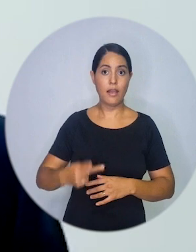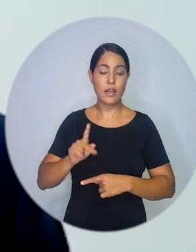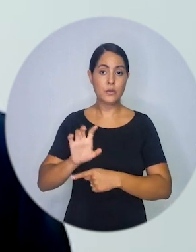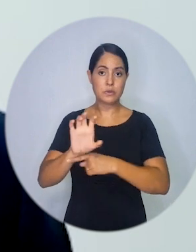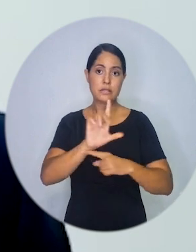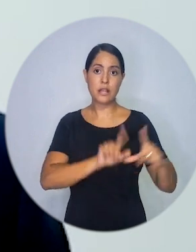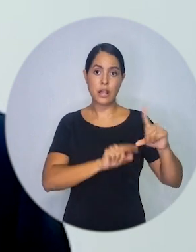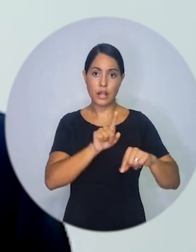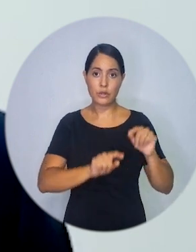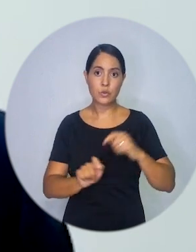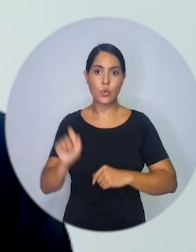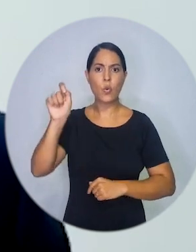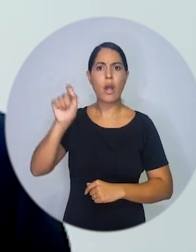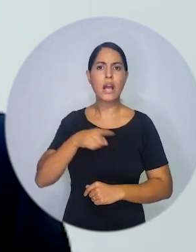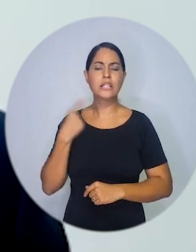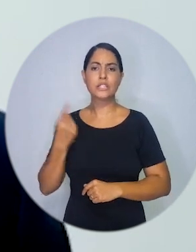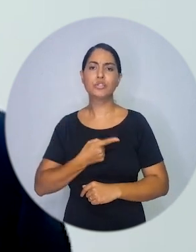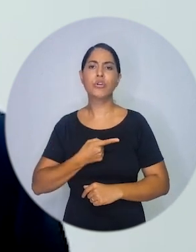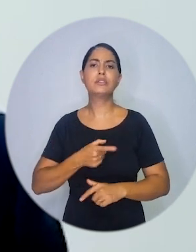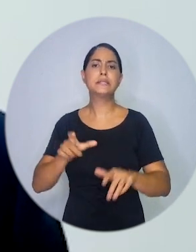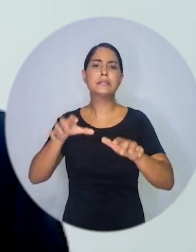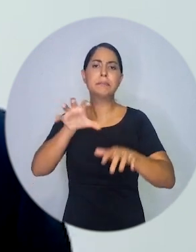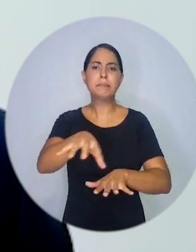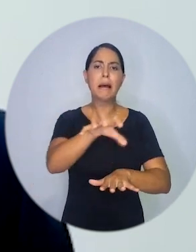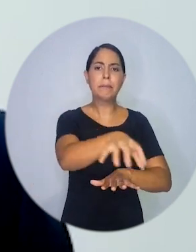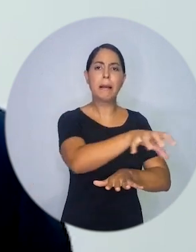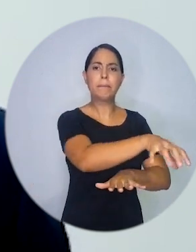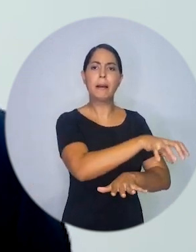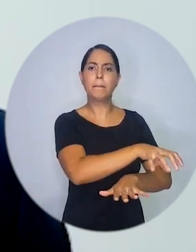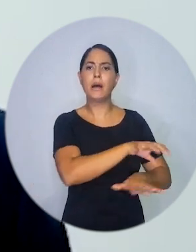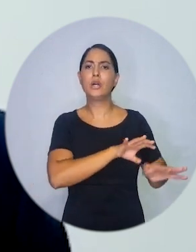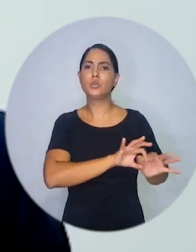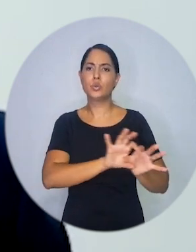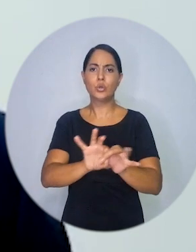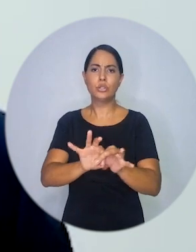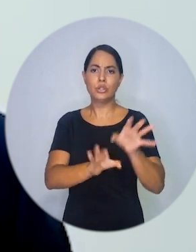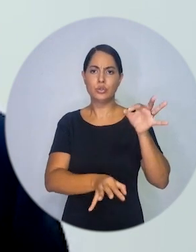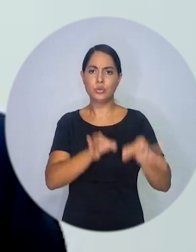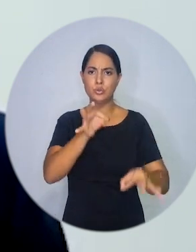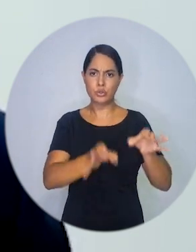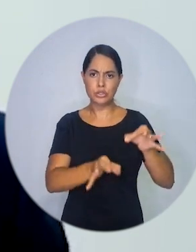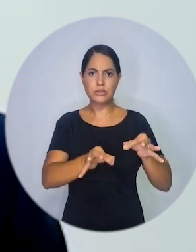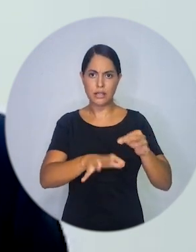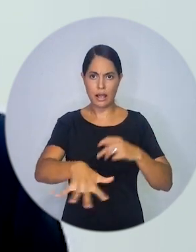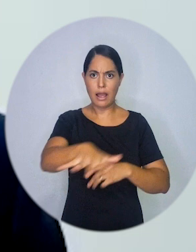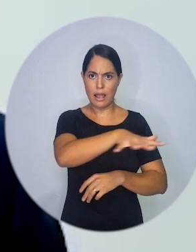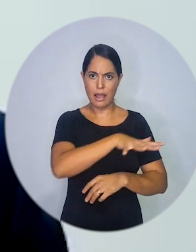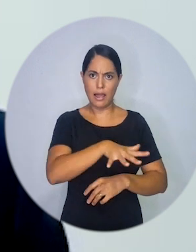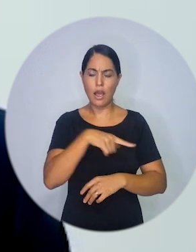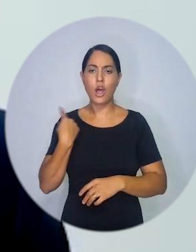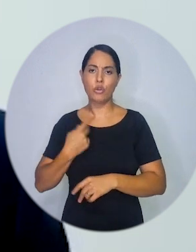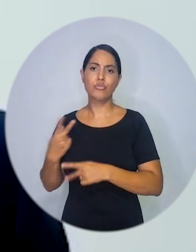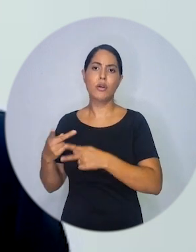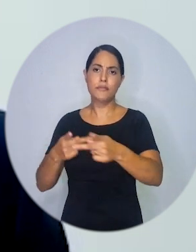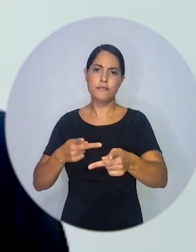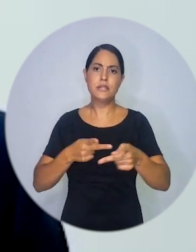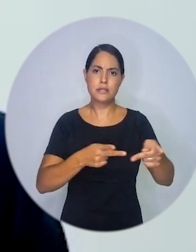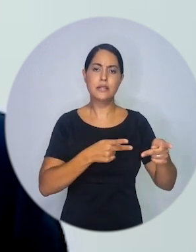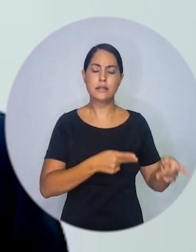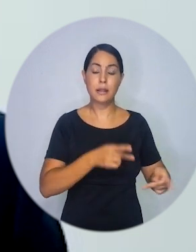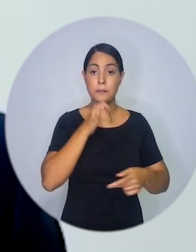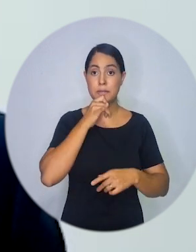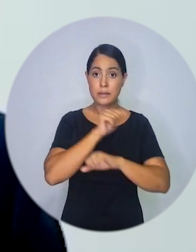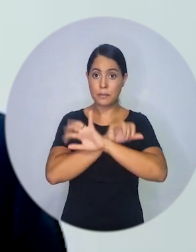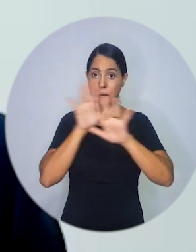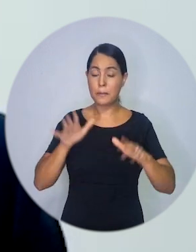Acre e visitamos diversos órgãos que lidam com a justiça, que compõem o sistema de justiça. Por exemplo, estivemos